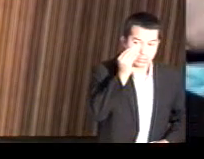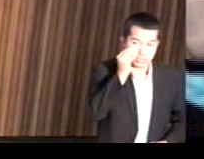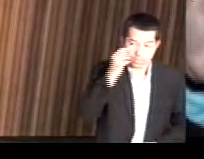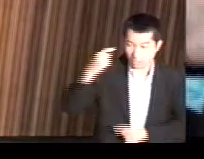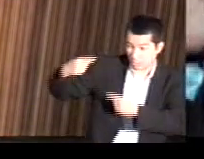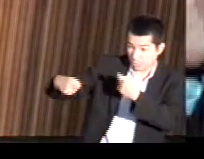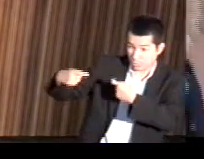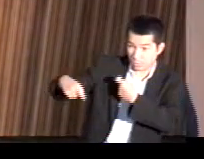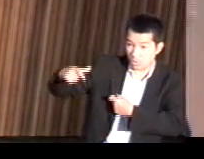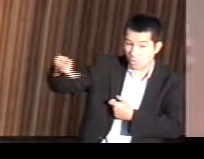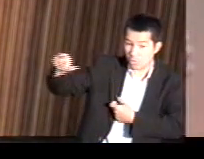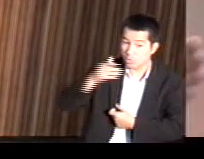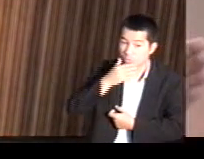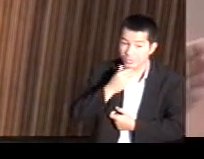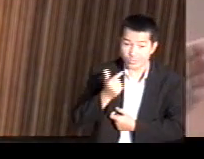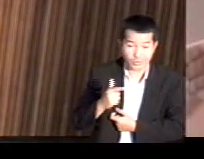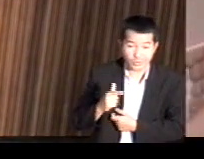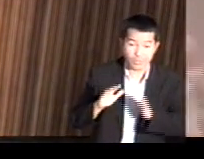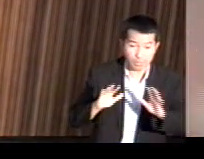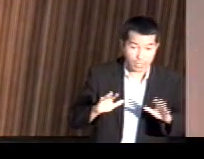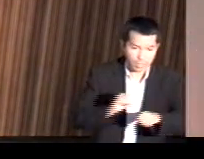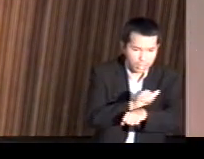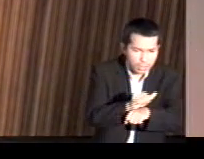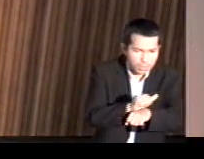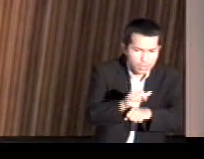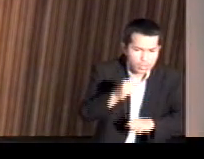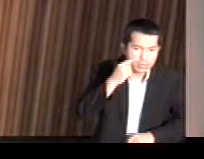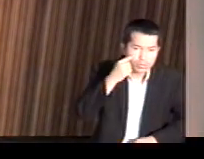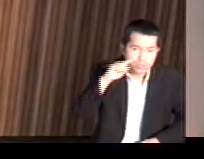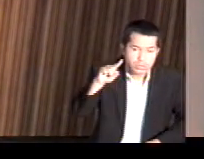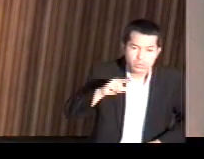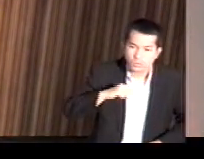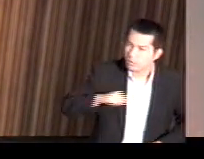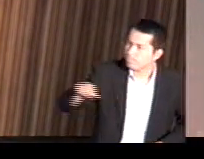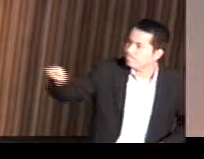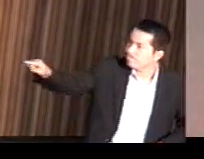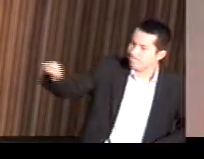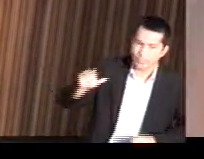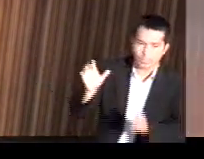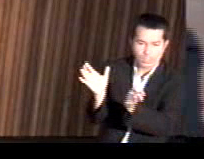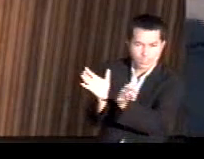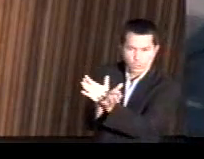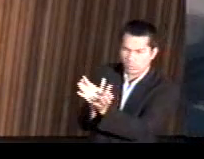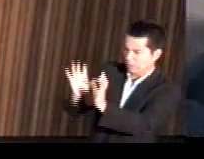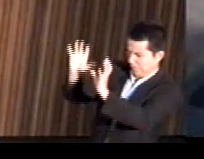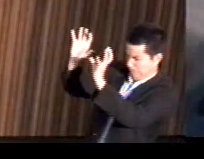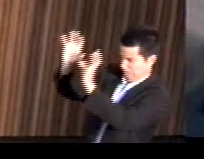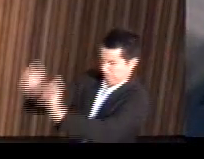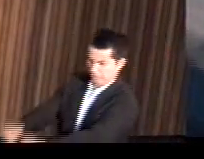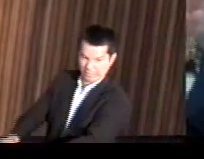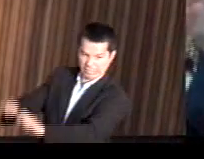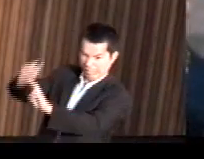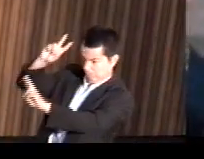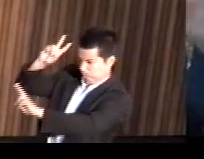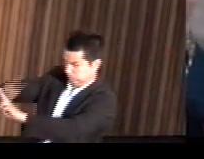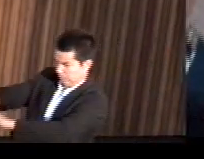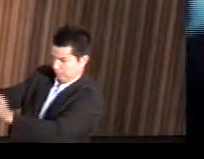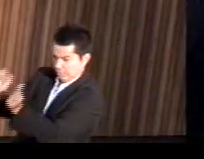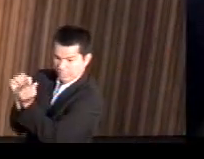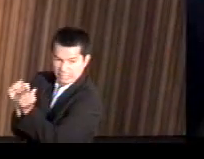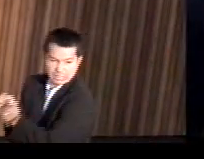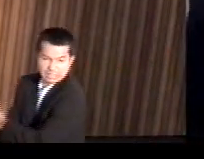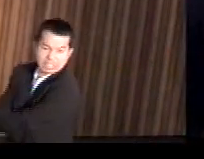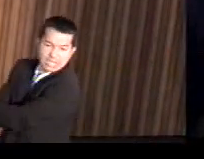me calar diante disso. E ele convoca os seus homens e diz: nós vamos batalhar a favor daqueles que